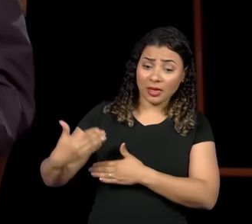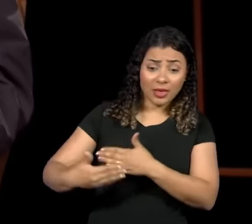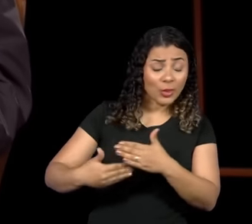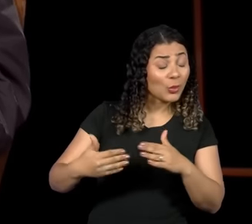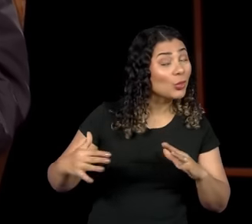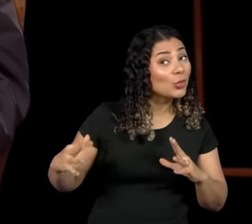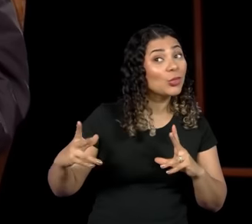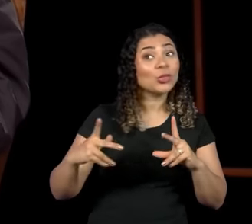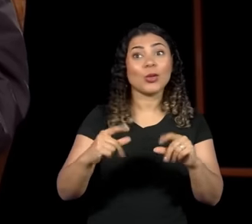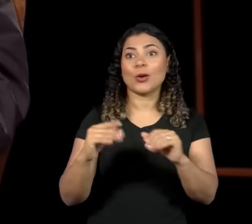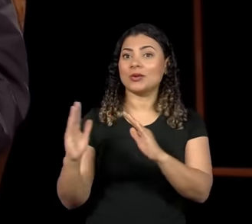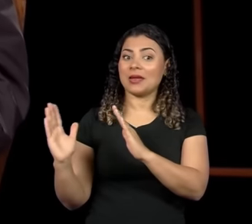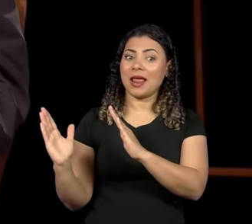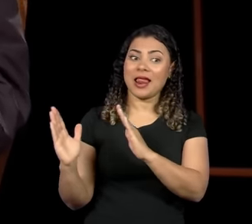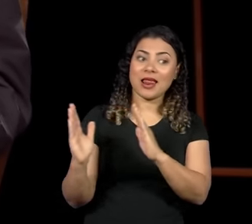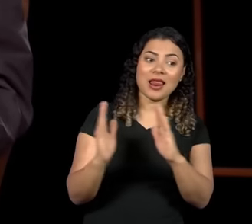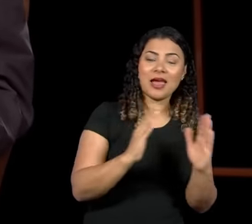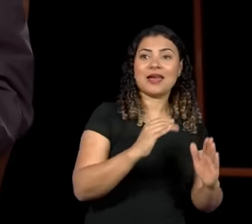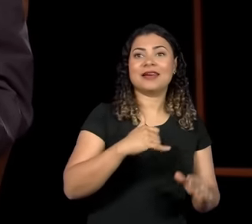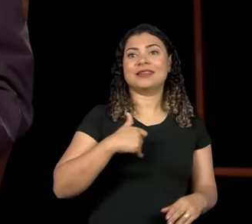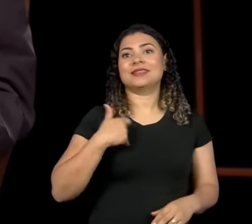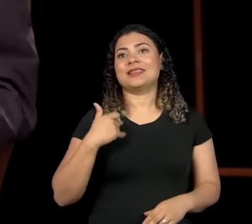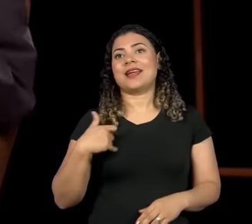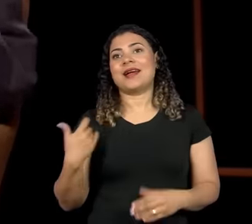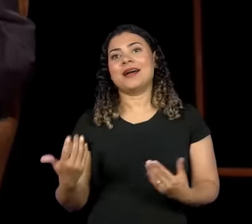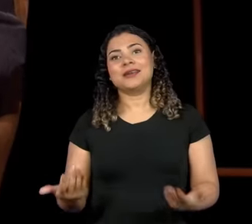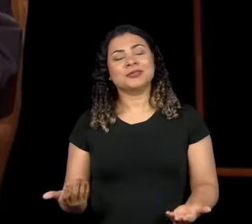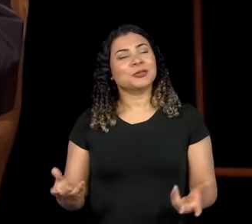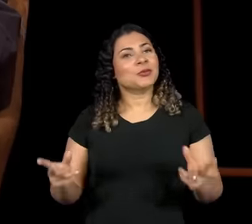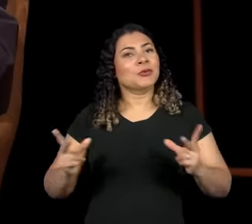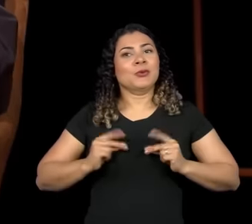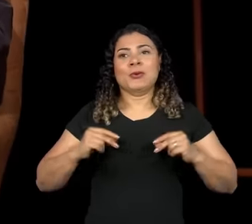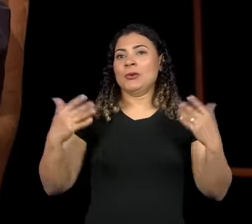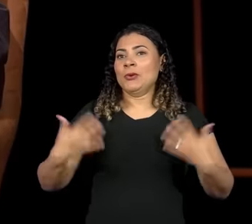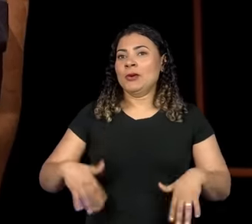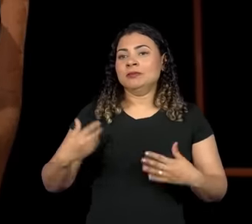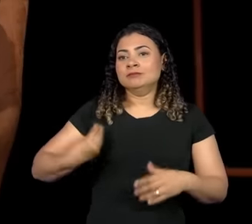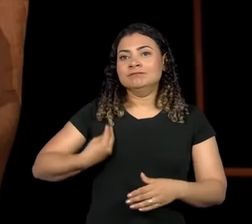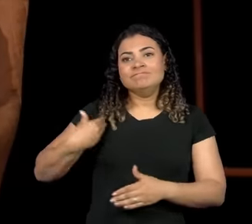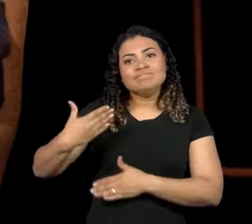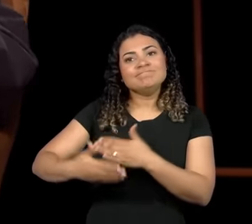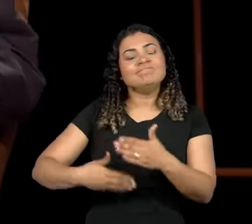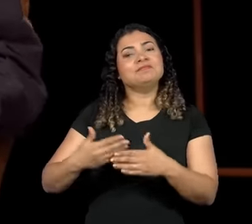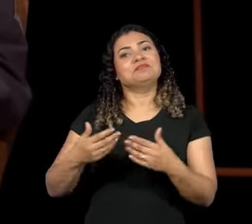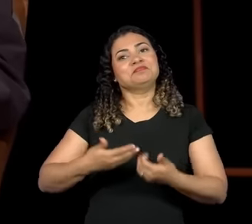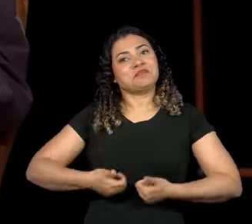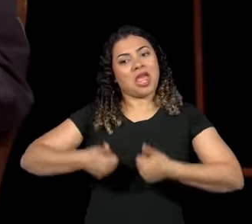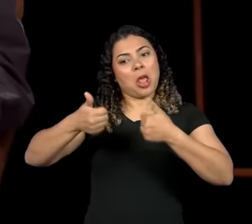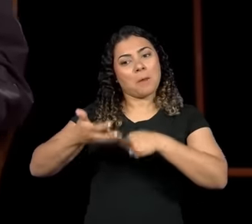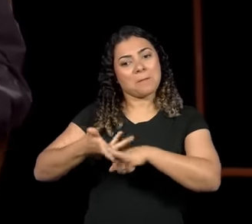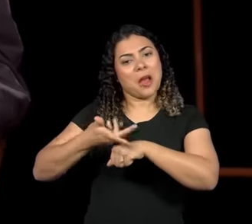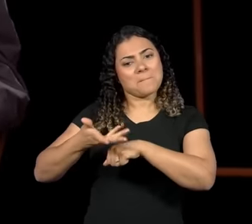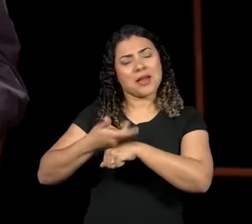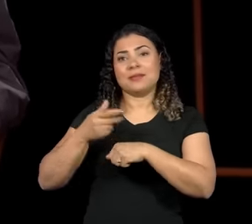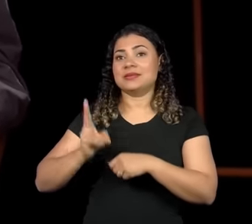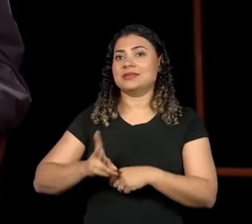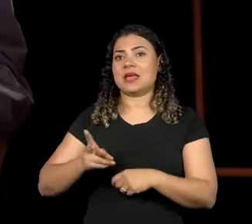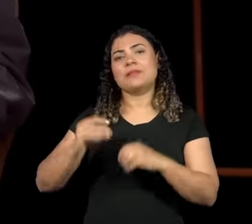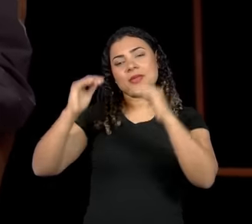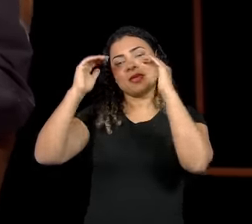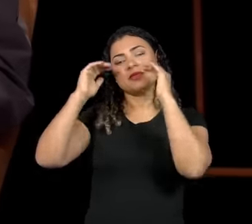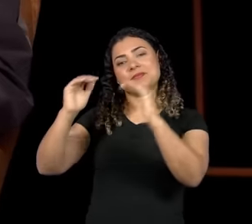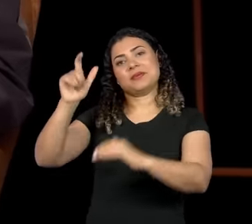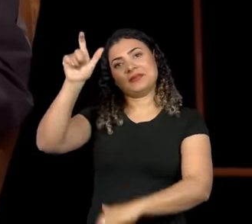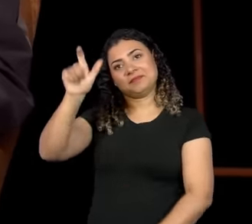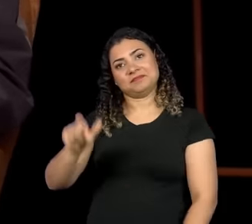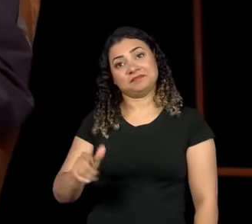todas as faixas etárias e vindo ela acompanhando a vida e fazendo cada vez melhor. Então, eu tenho um profundo respeito.